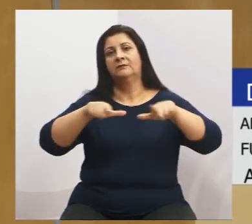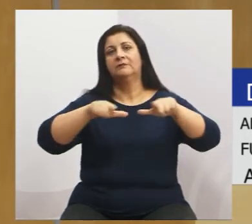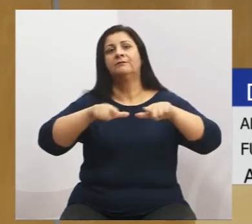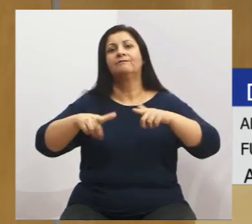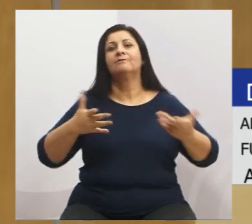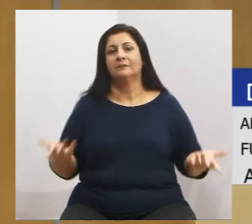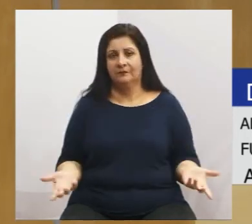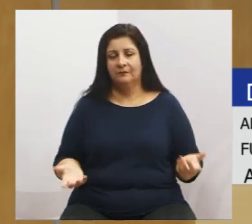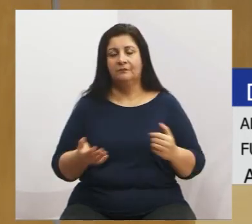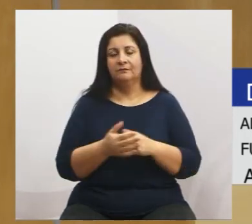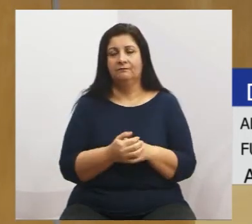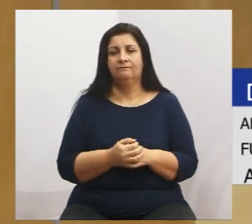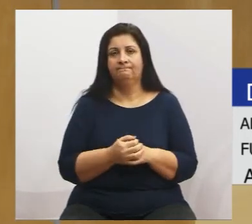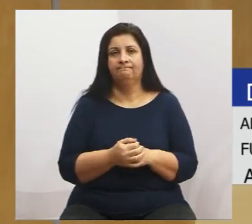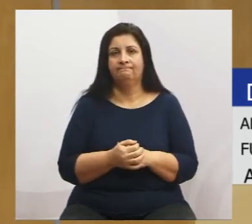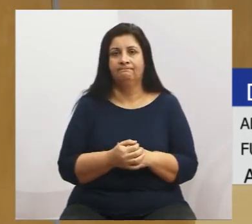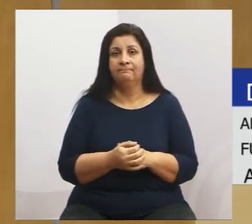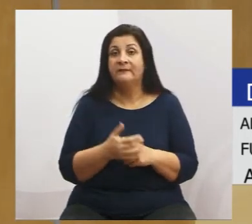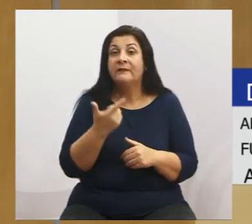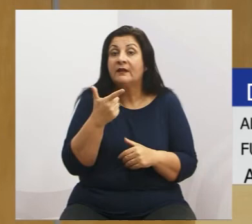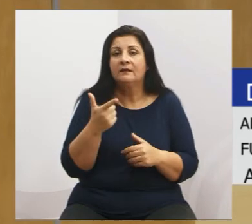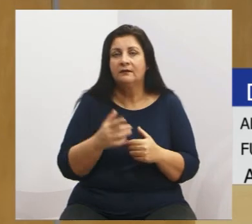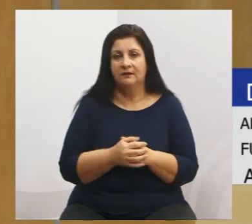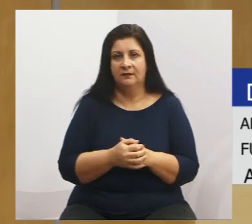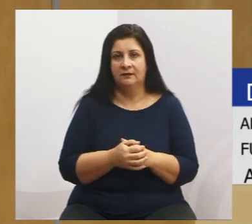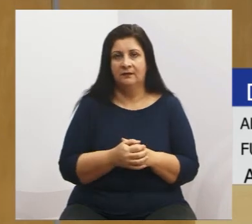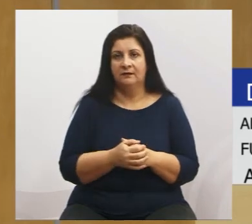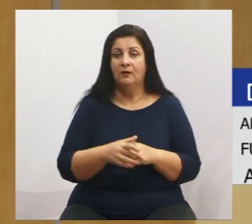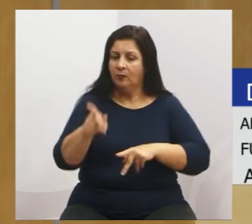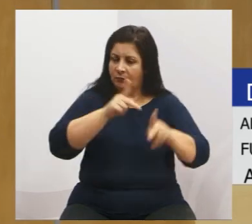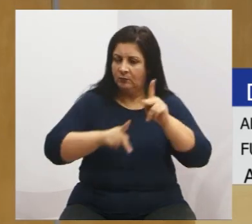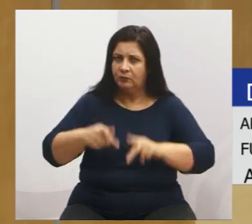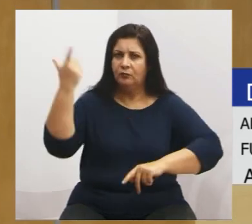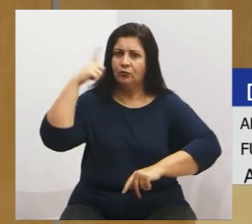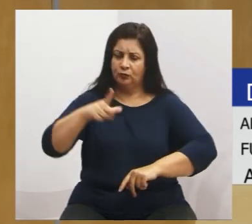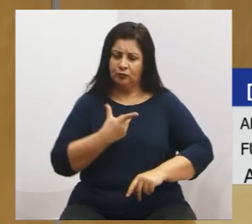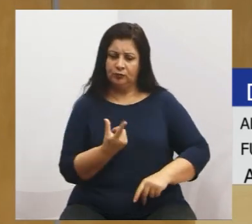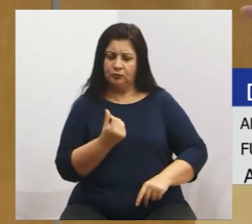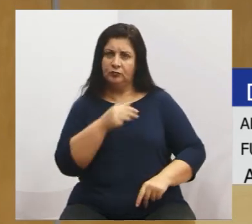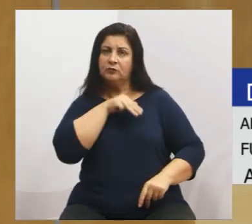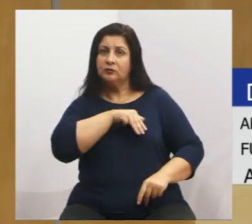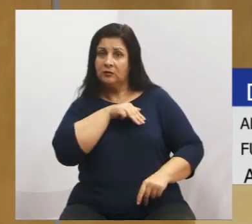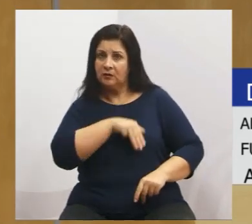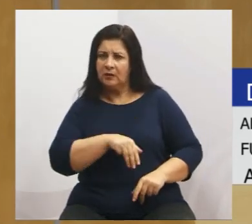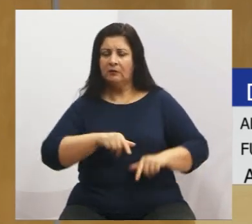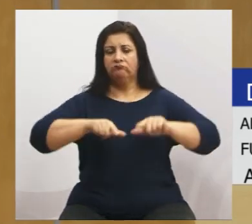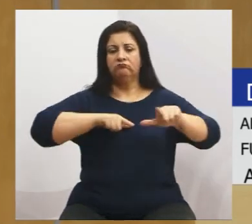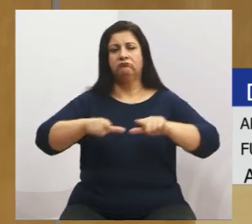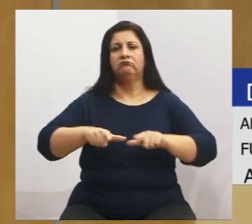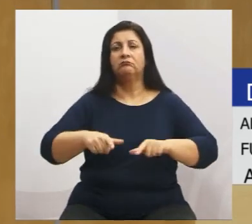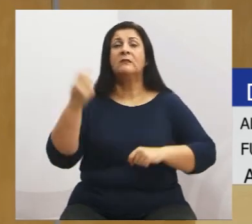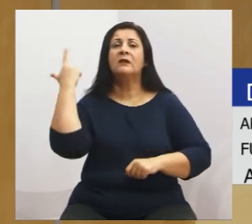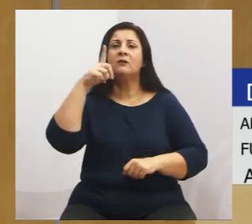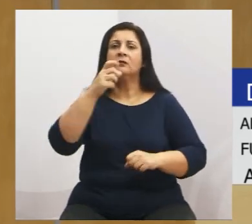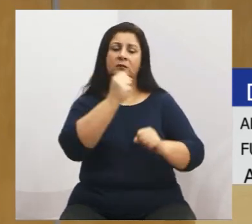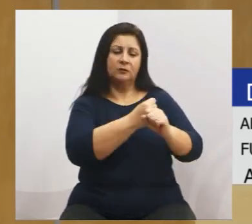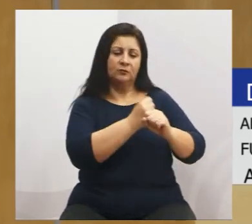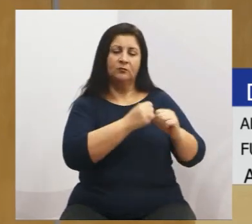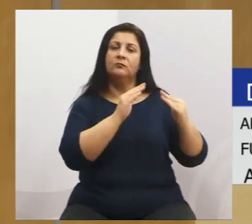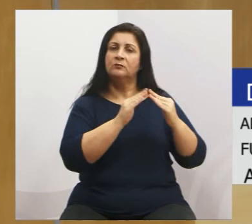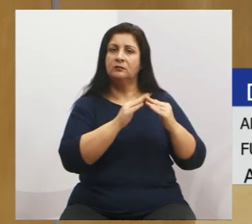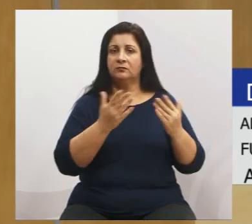Não existe. Para que o munícipe ganhe seu salário, trabalhe e consiga construir a sua